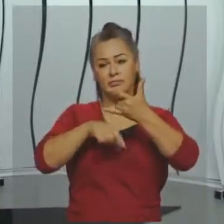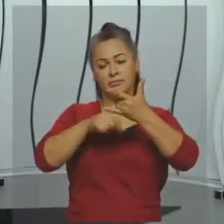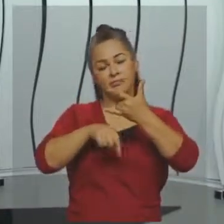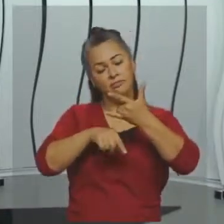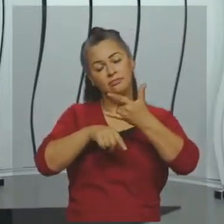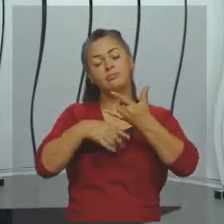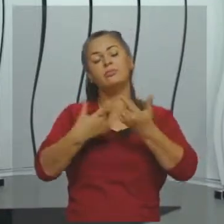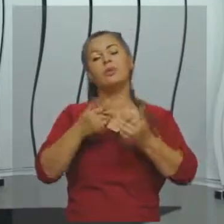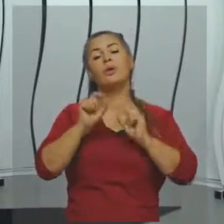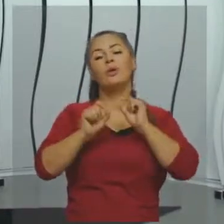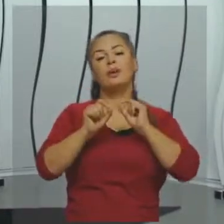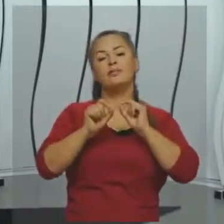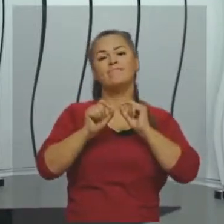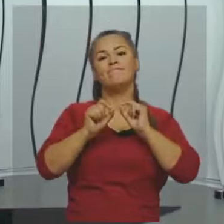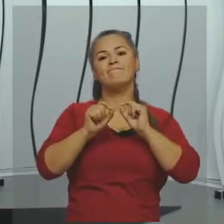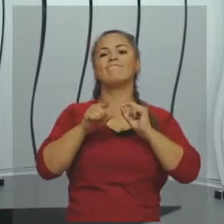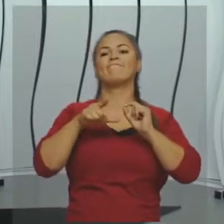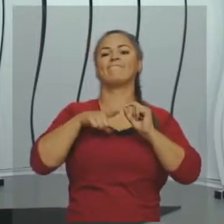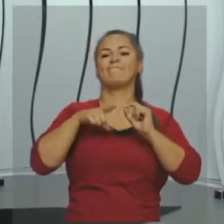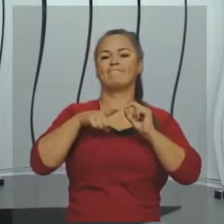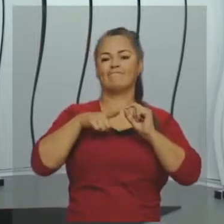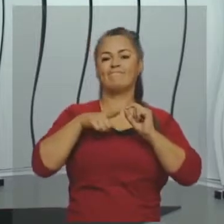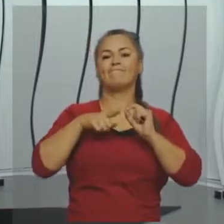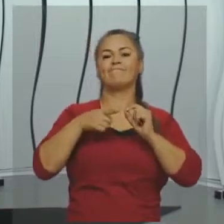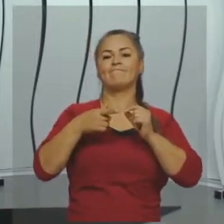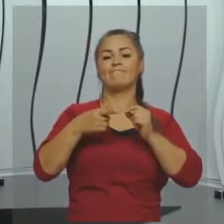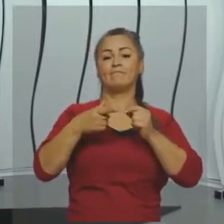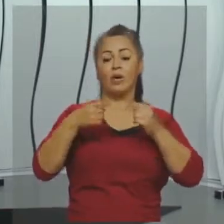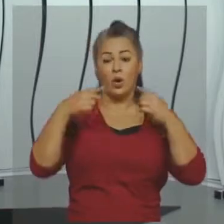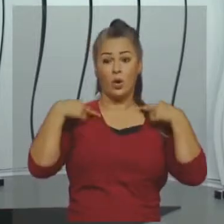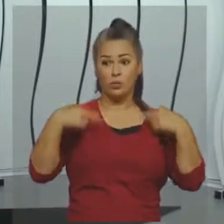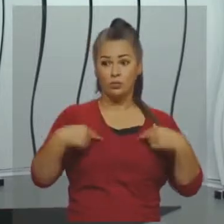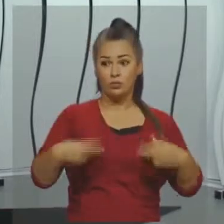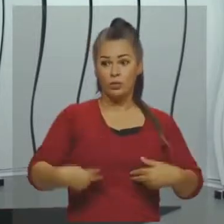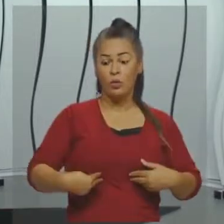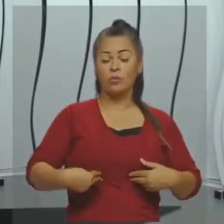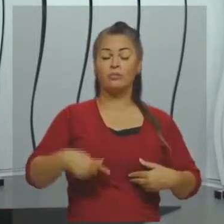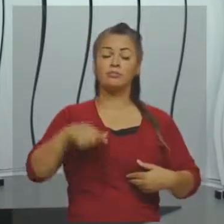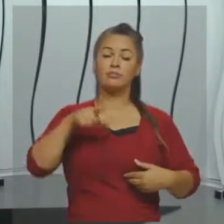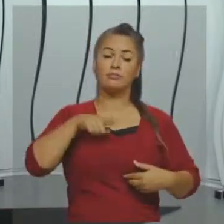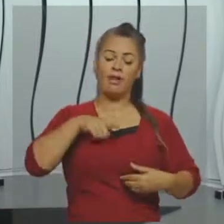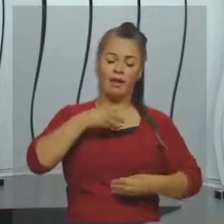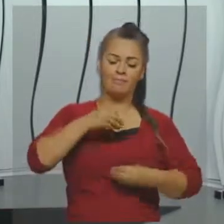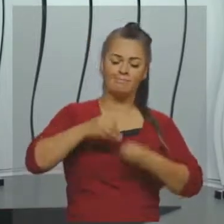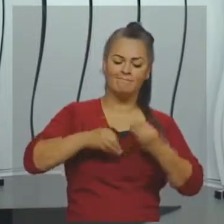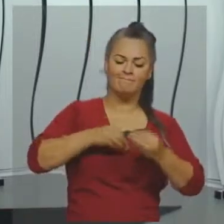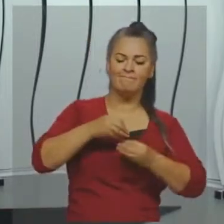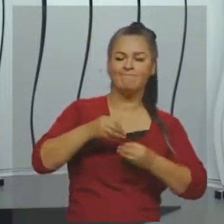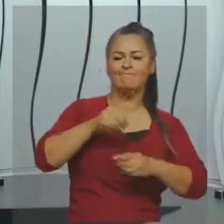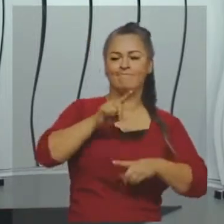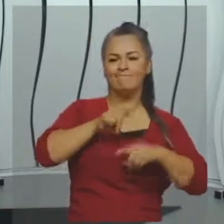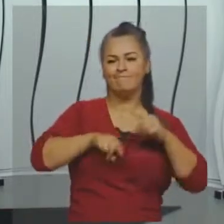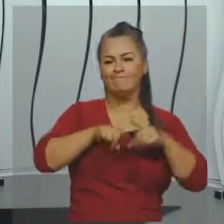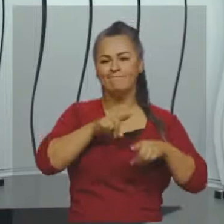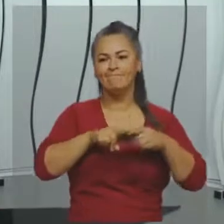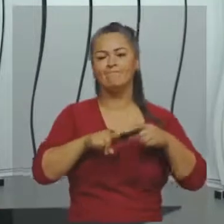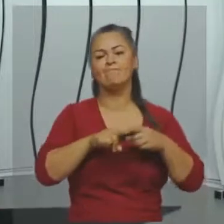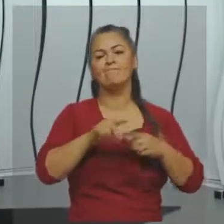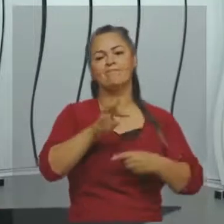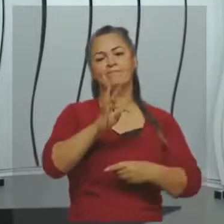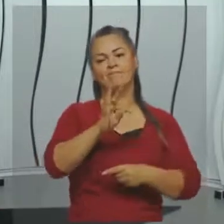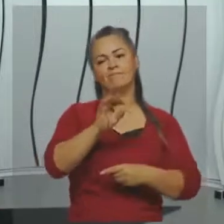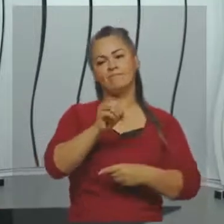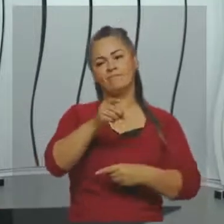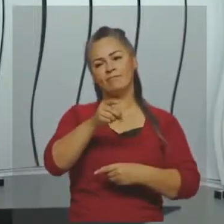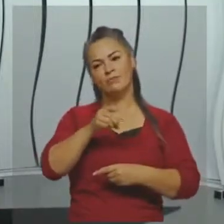livrar o nosso corpo de substâncias tóxicas, livrar o nosso corpo de alguns produtos das reações